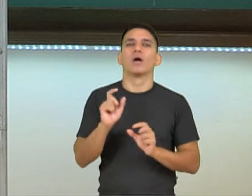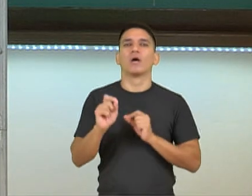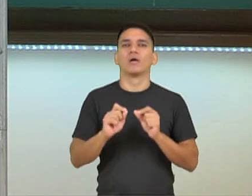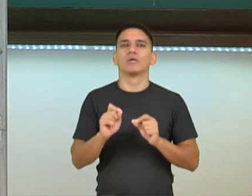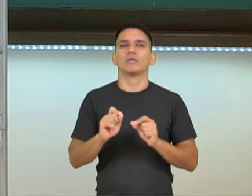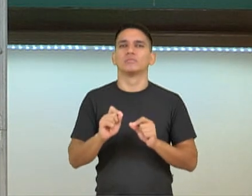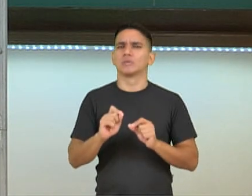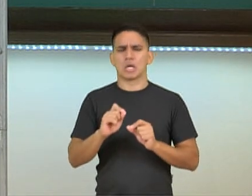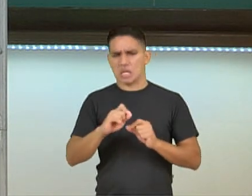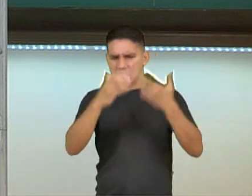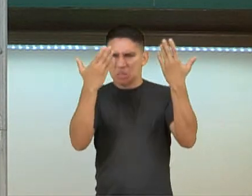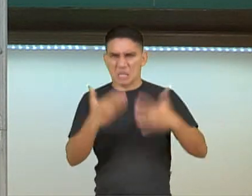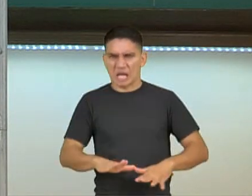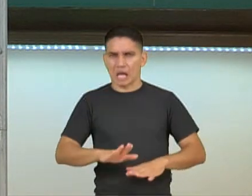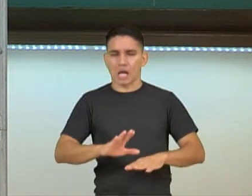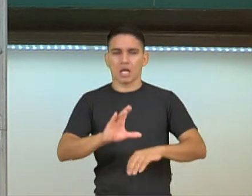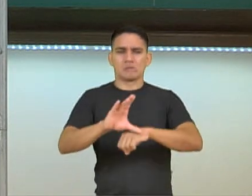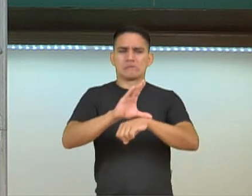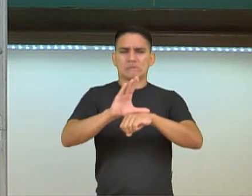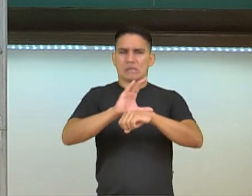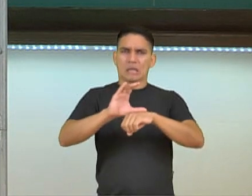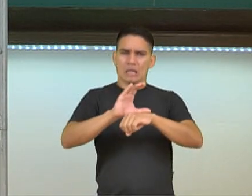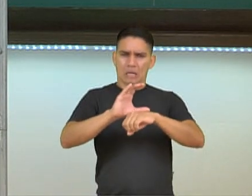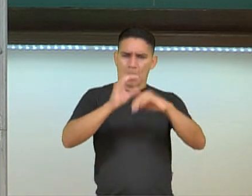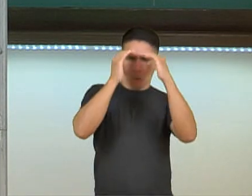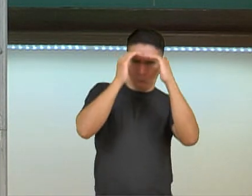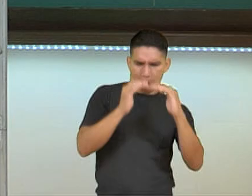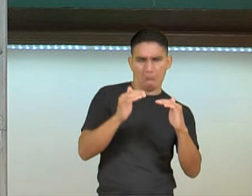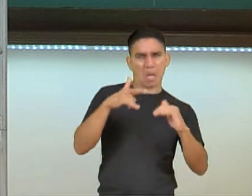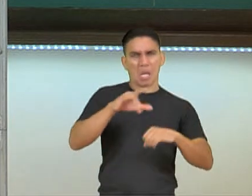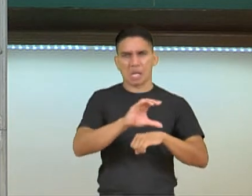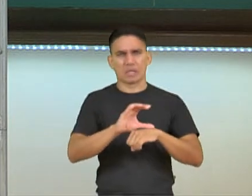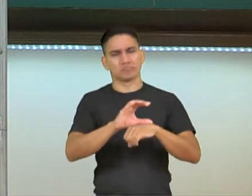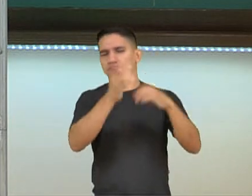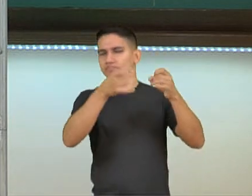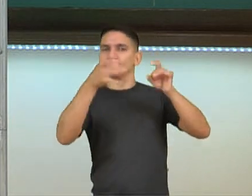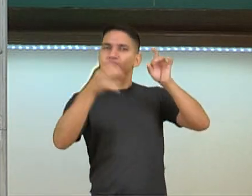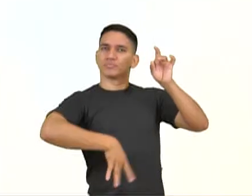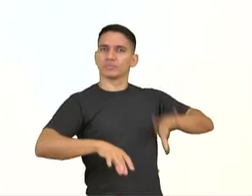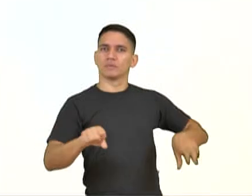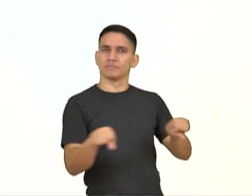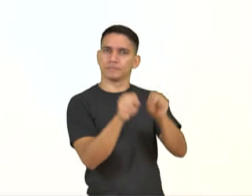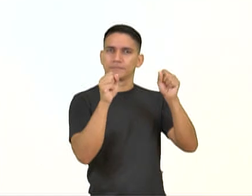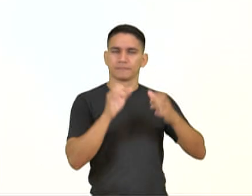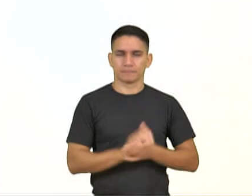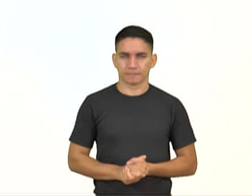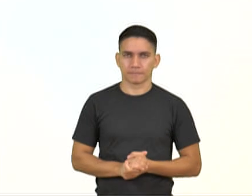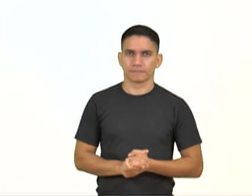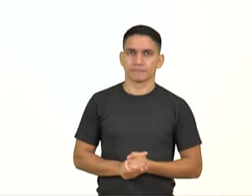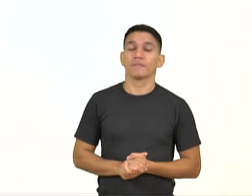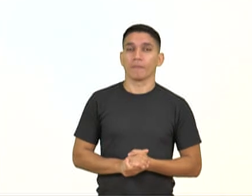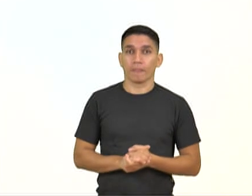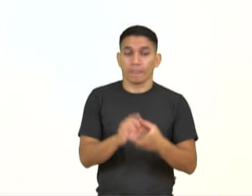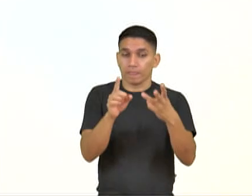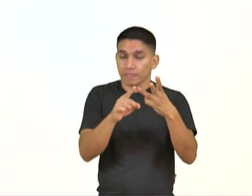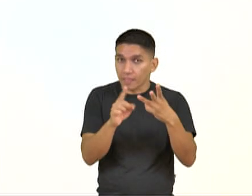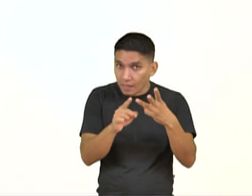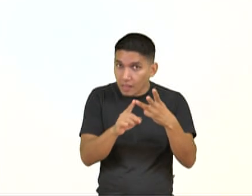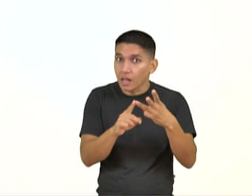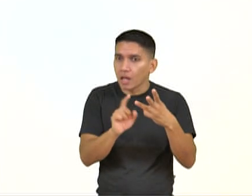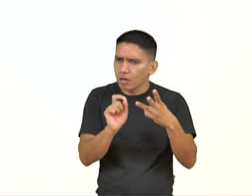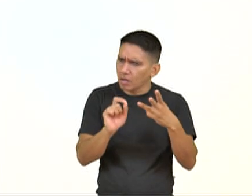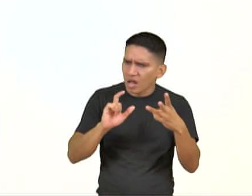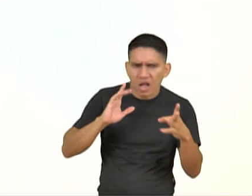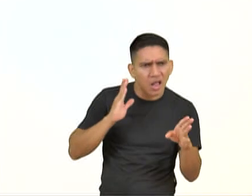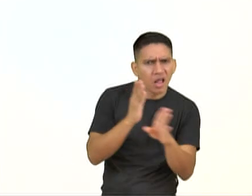Constituição, em que ele dizia que todos seguiriam a Constituição. O terceiro estado vai acabar